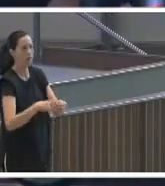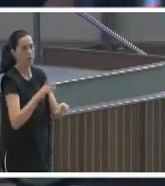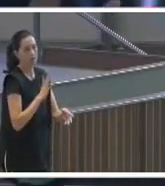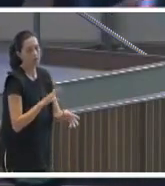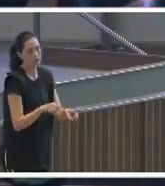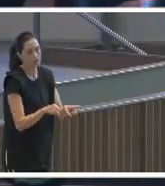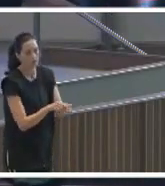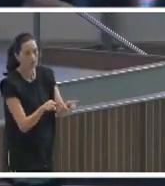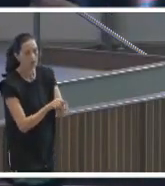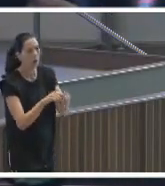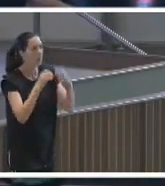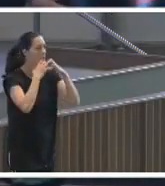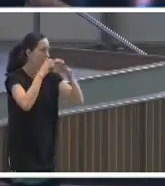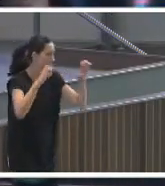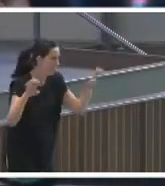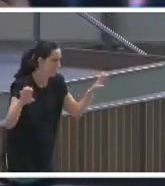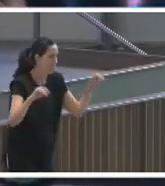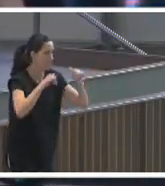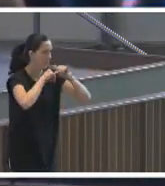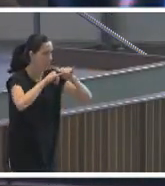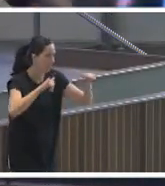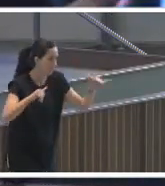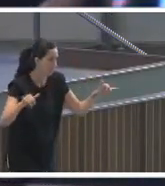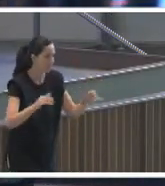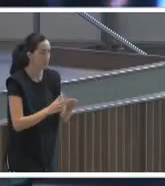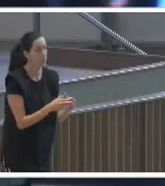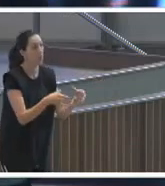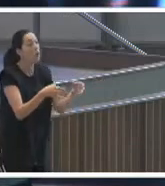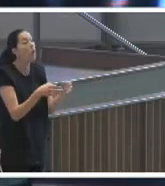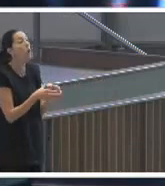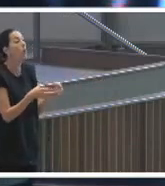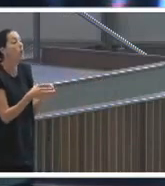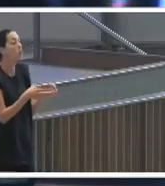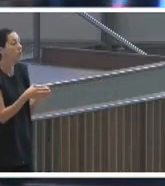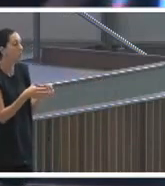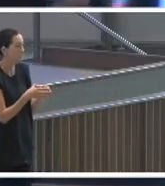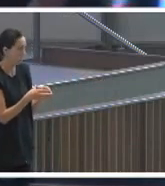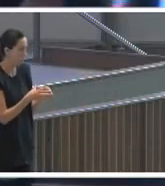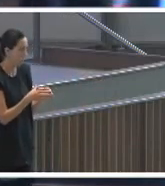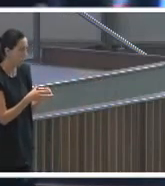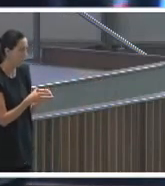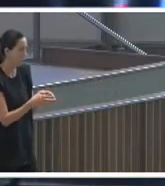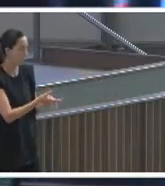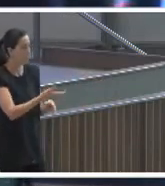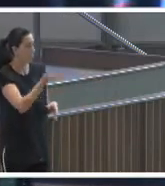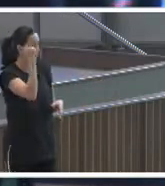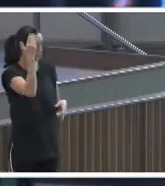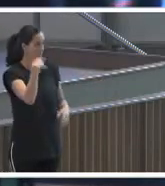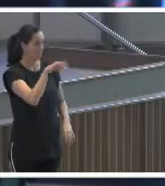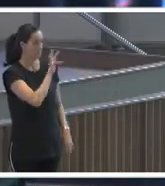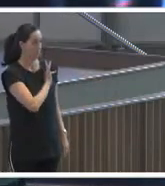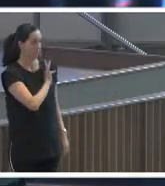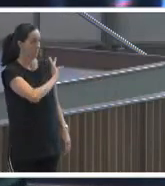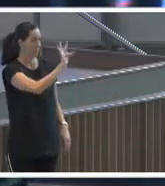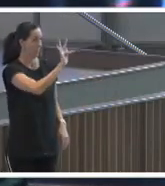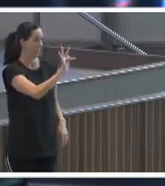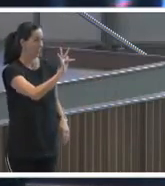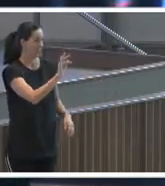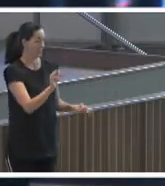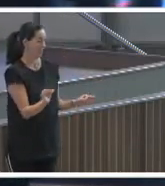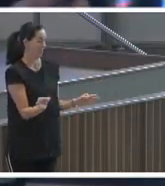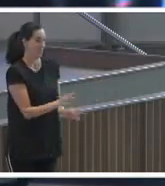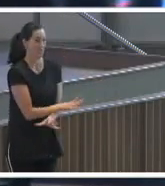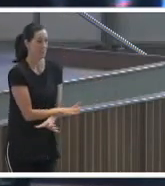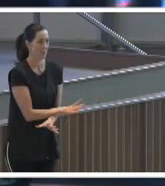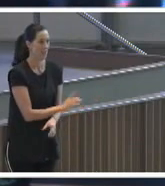emissários de Jerusalém, e na verdade era um grupo dissidente de ex-fariseus que estavam tentando